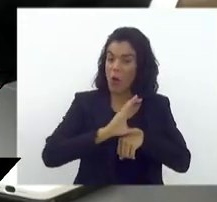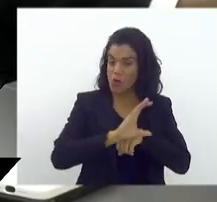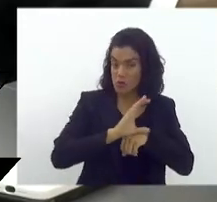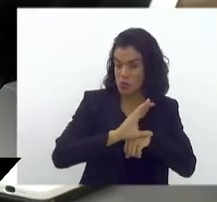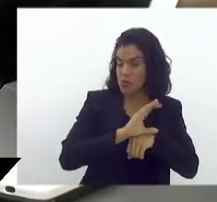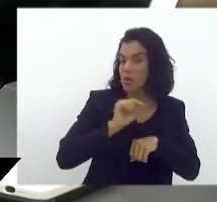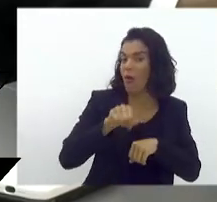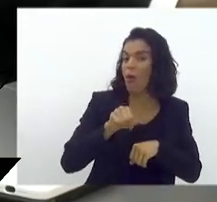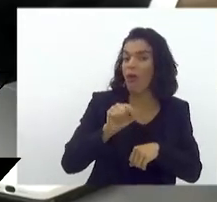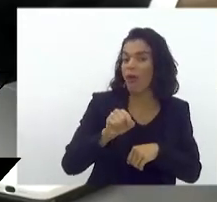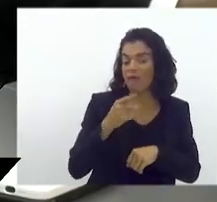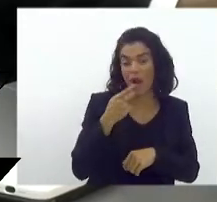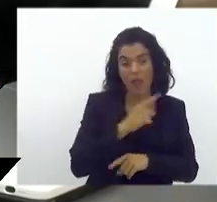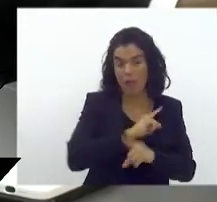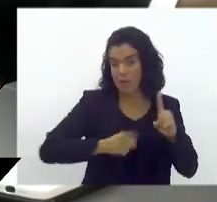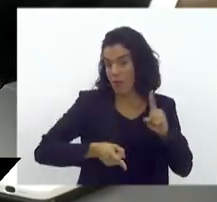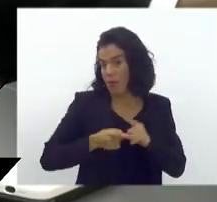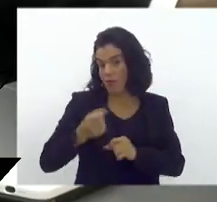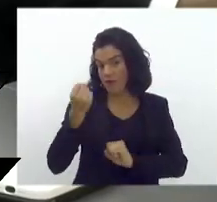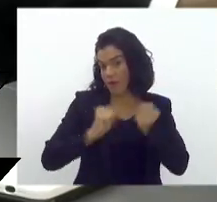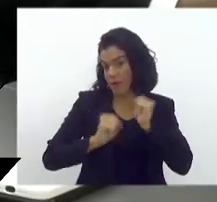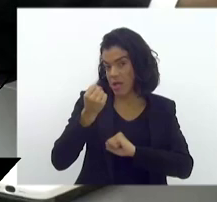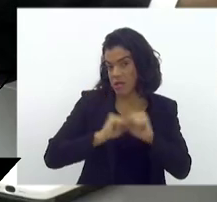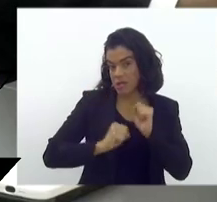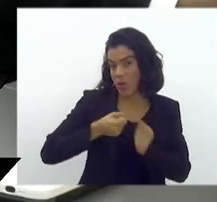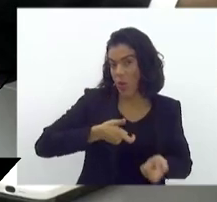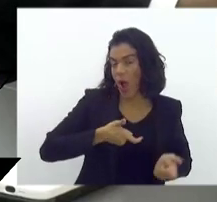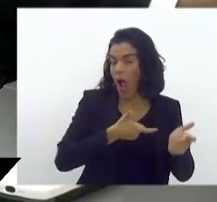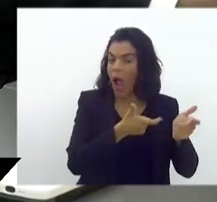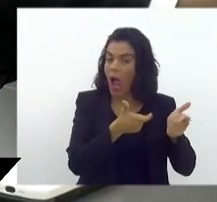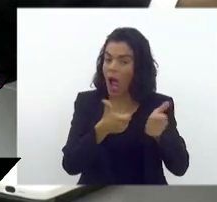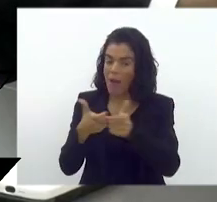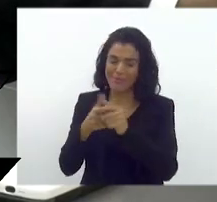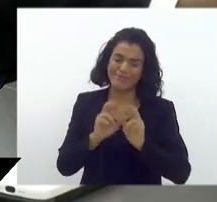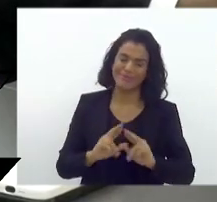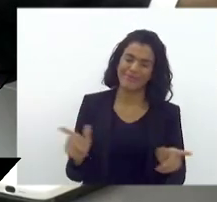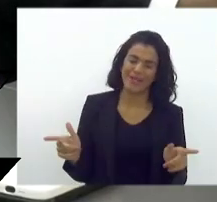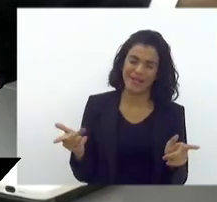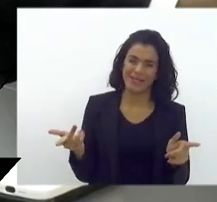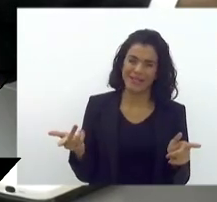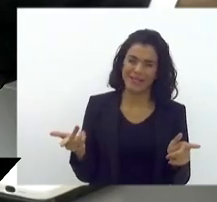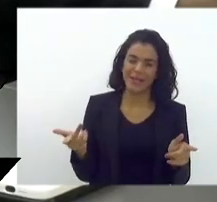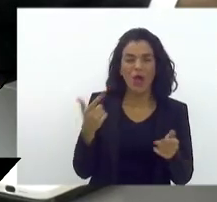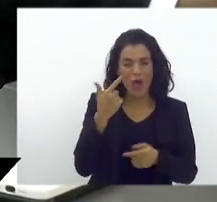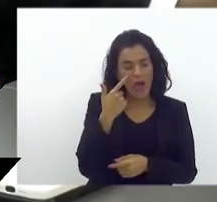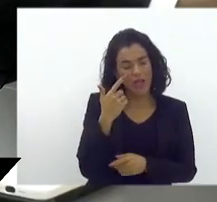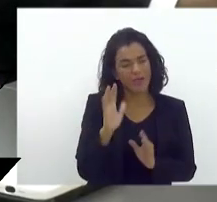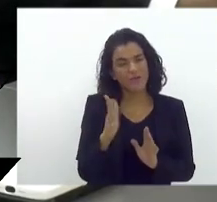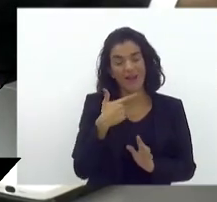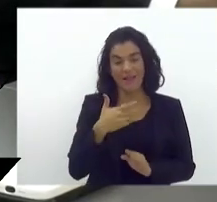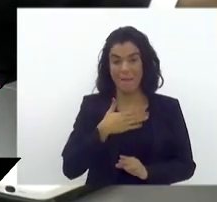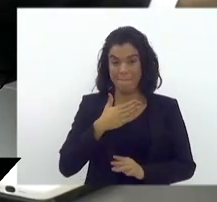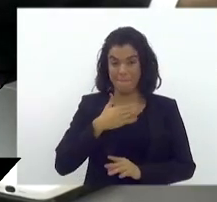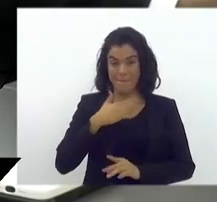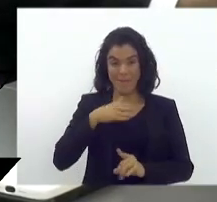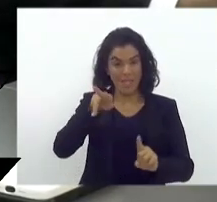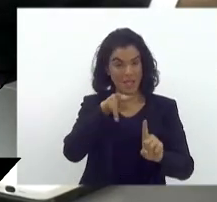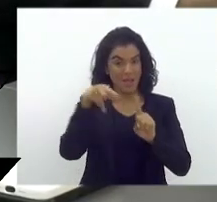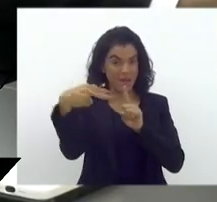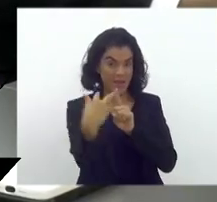de Janeiro. Sim, querido. Por mera deliberação do legislador estadual. Mas aí é diferente. Bom, eu estou dizendo a minha